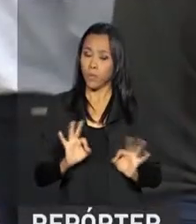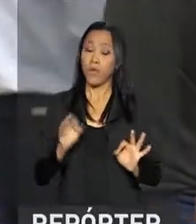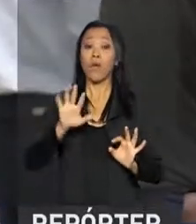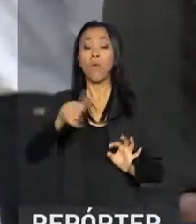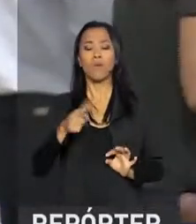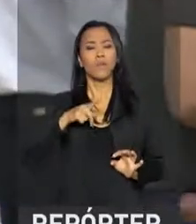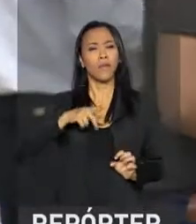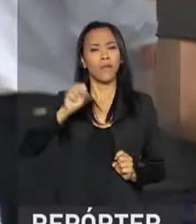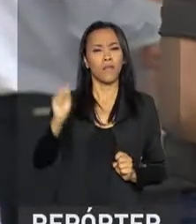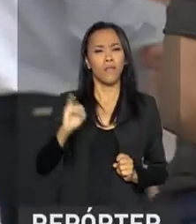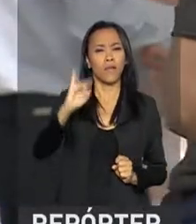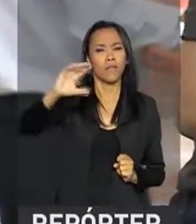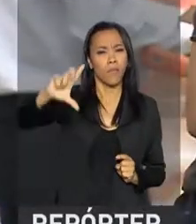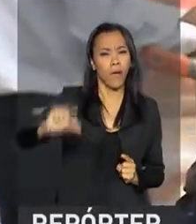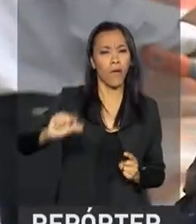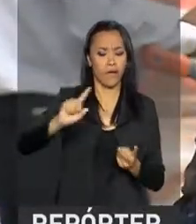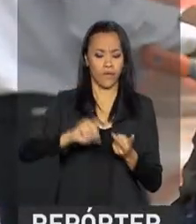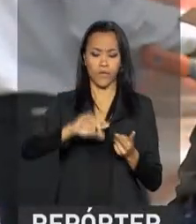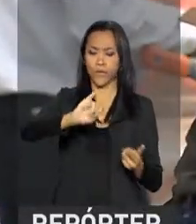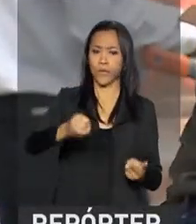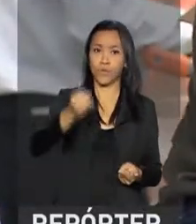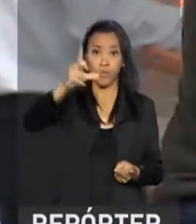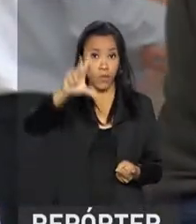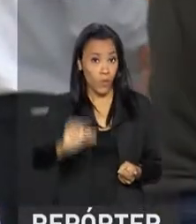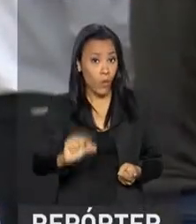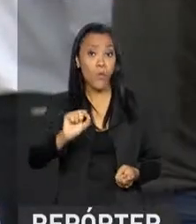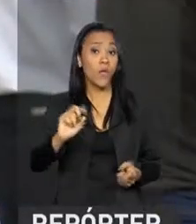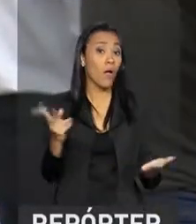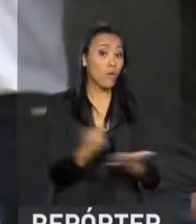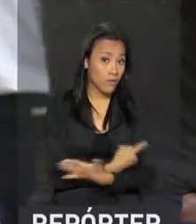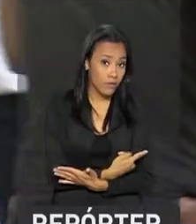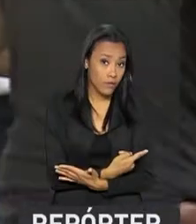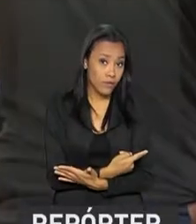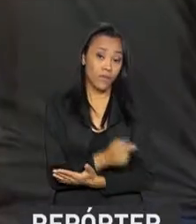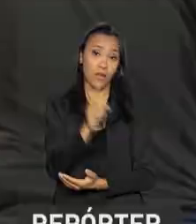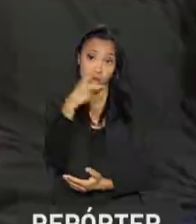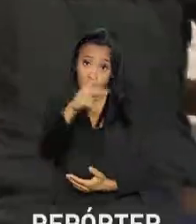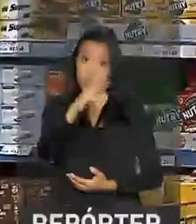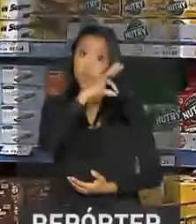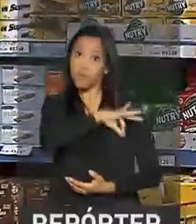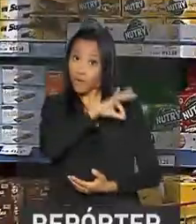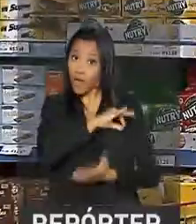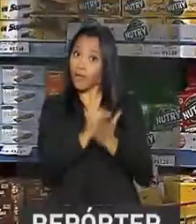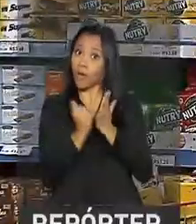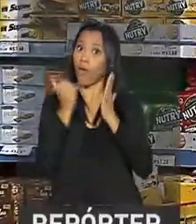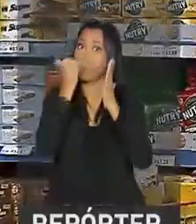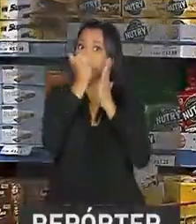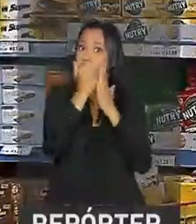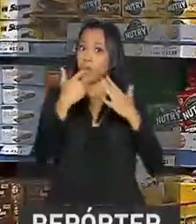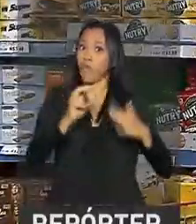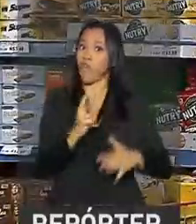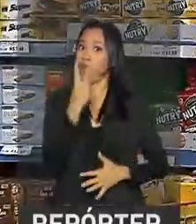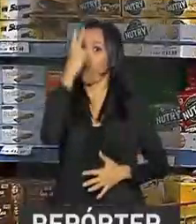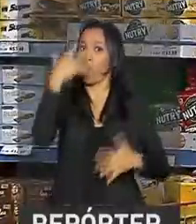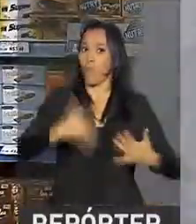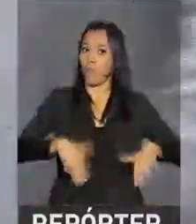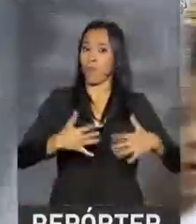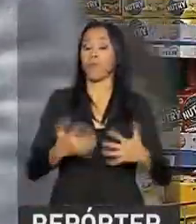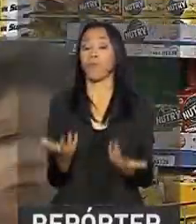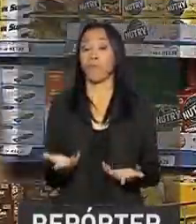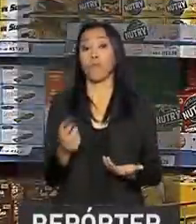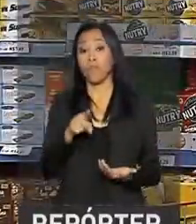baixa quando você tem juros menores o que acaba acontecendo é que o seu salário fica mais valorizado se vai ao supermercado